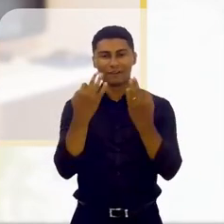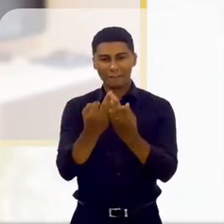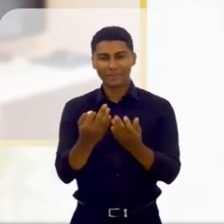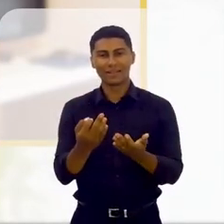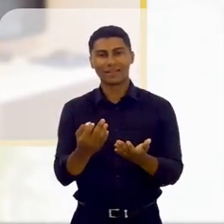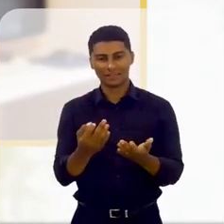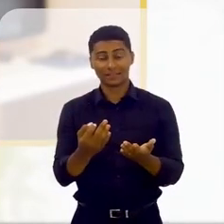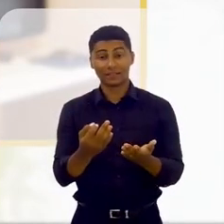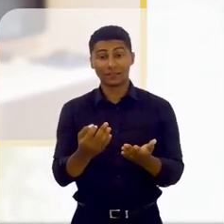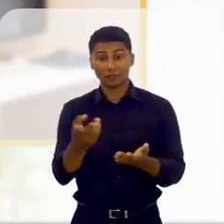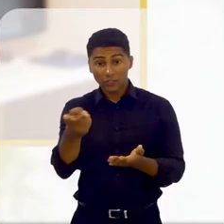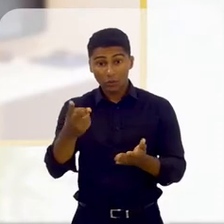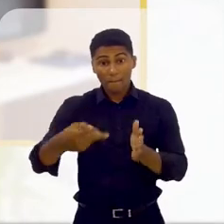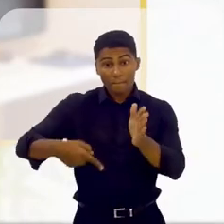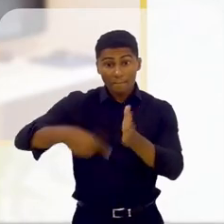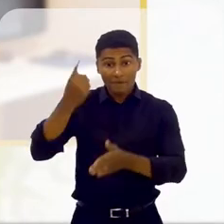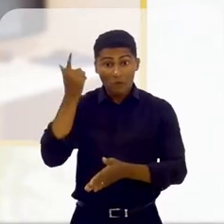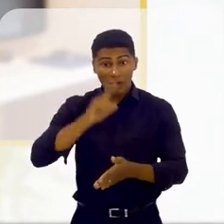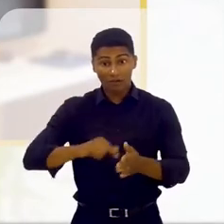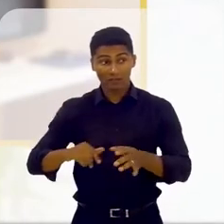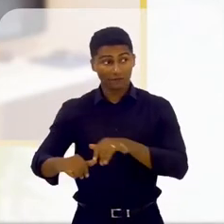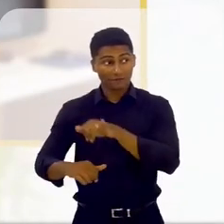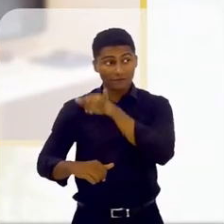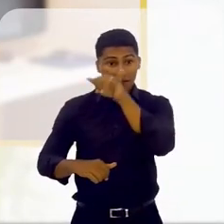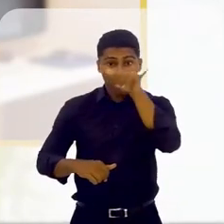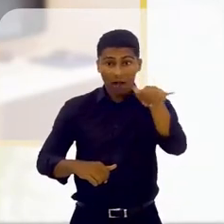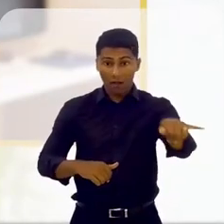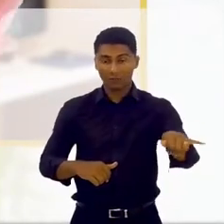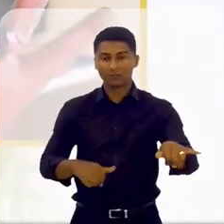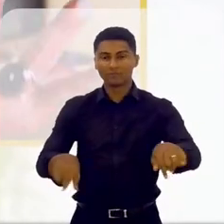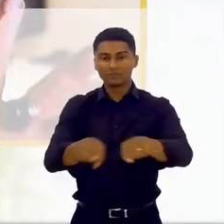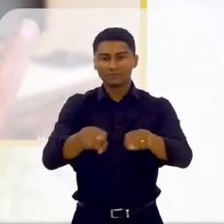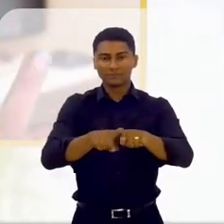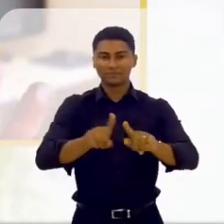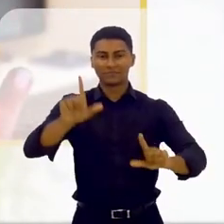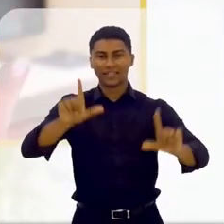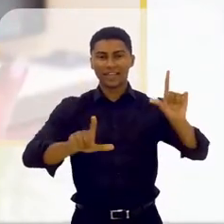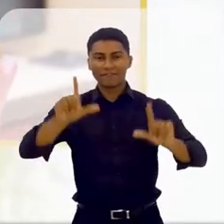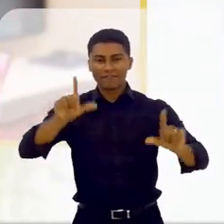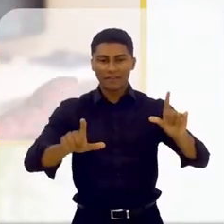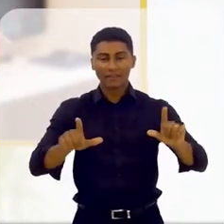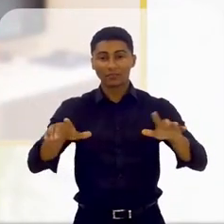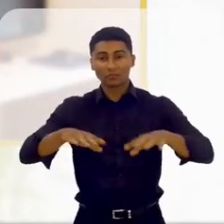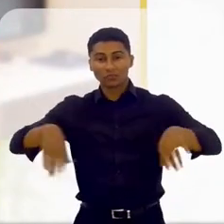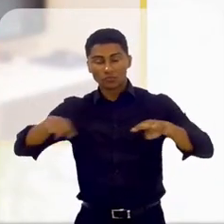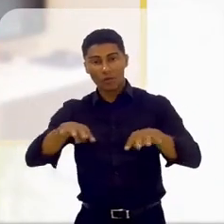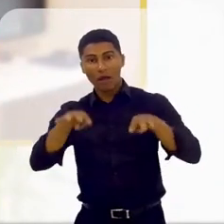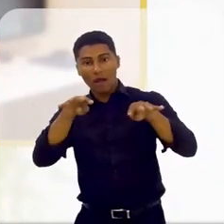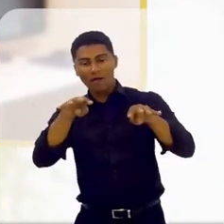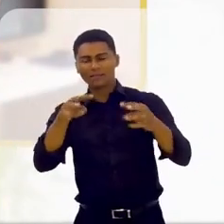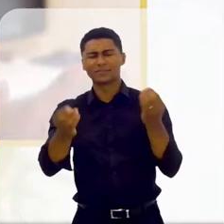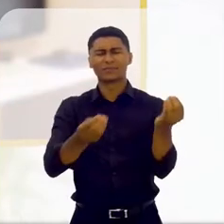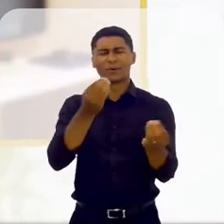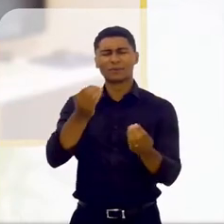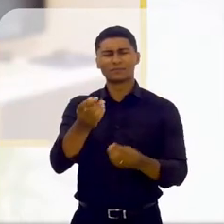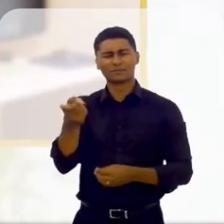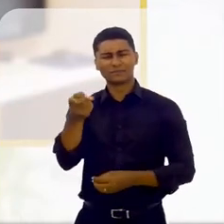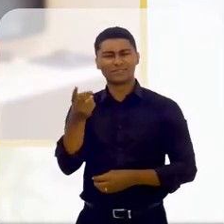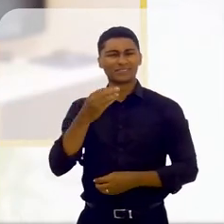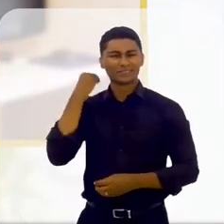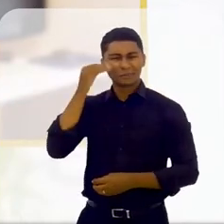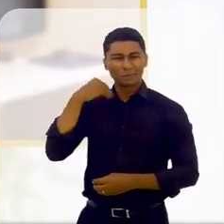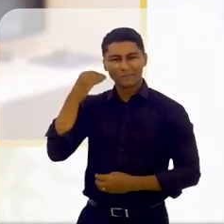família a viajar de avião, a aparecer na televisão. Como é que foi essa